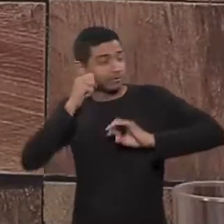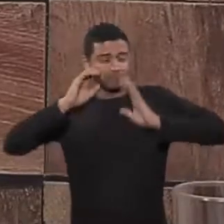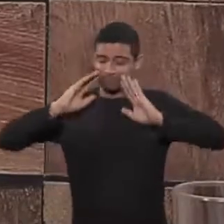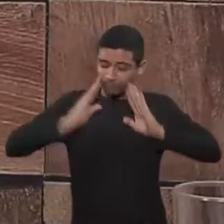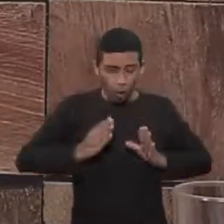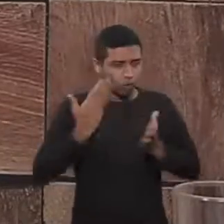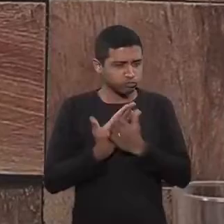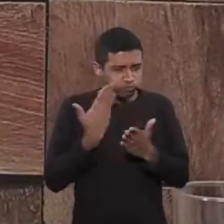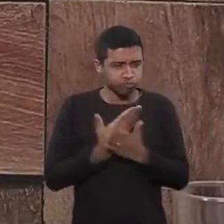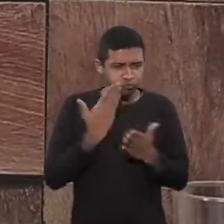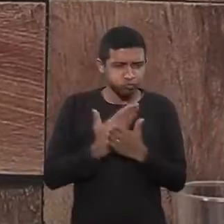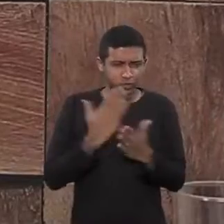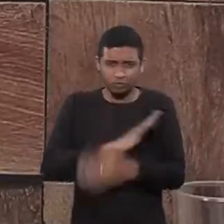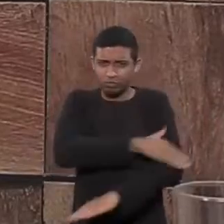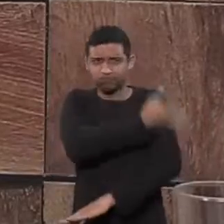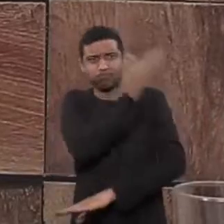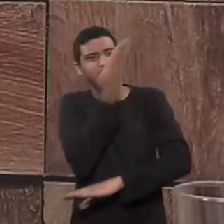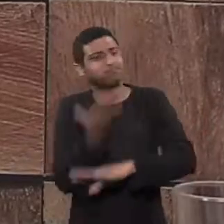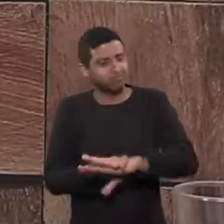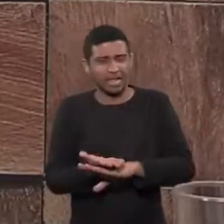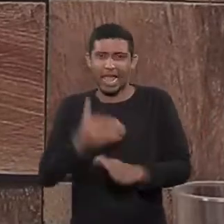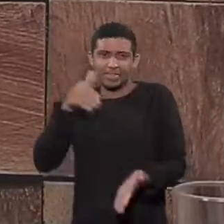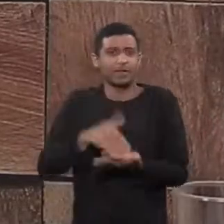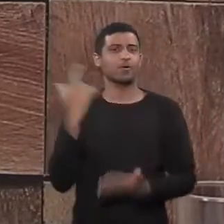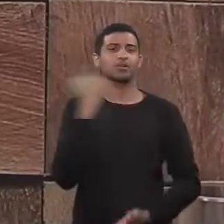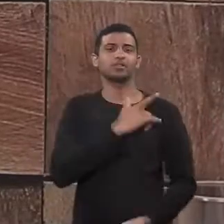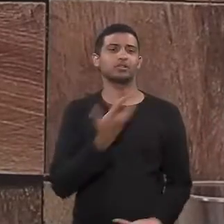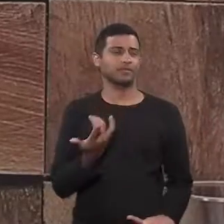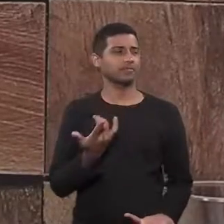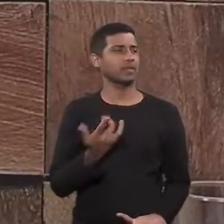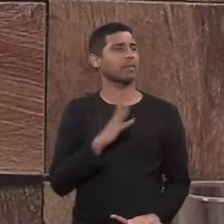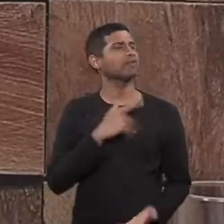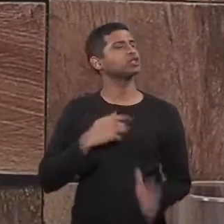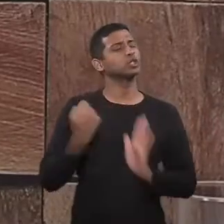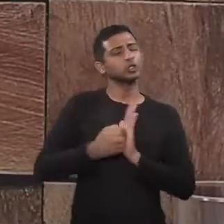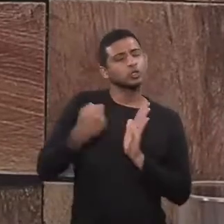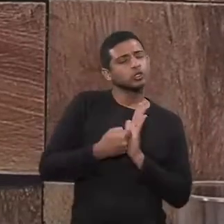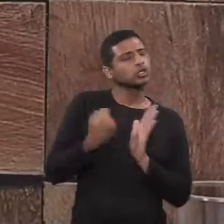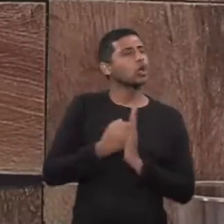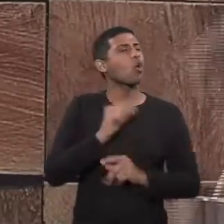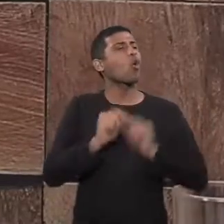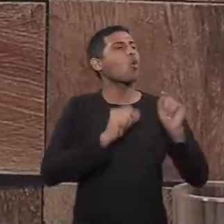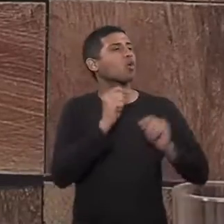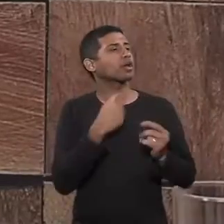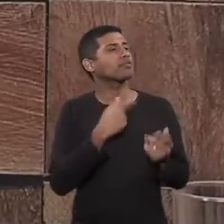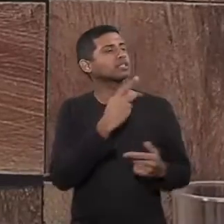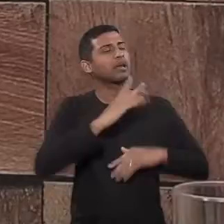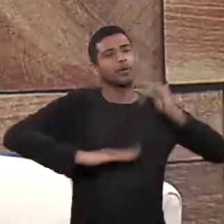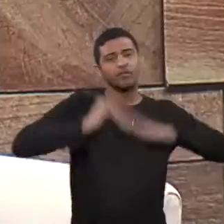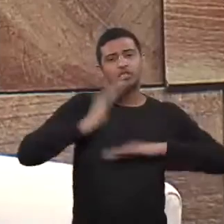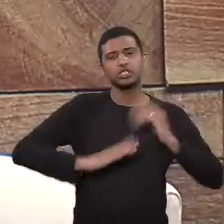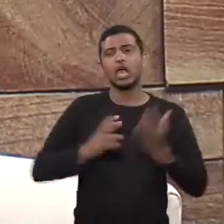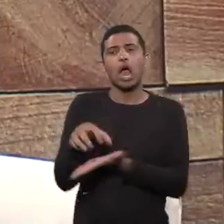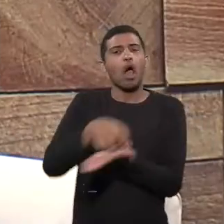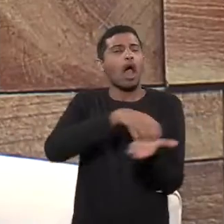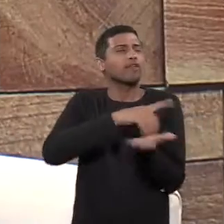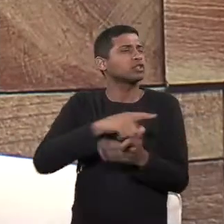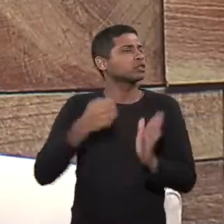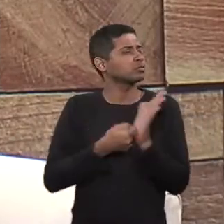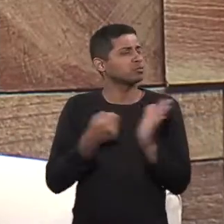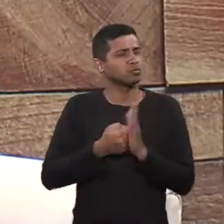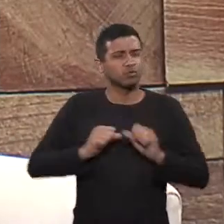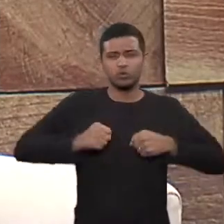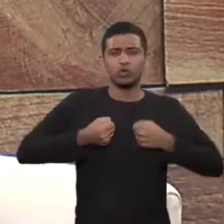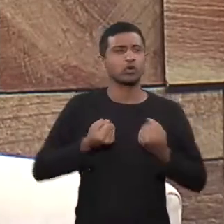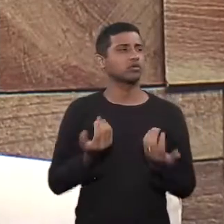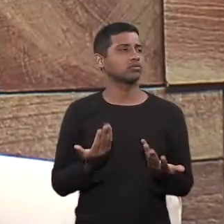um jeito, vou ficar sem dormir, sabe? Vou estudar dia e noite, mas eu vou querer executar. E você se exige mais no